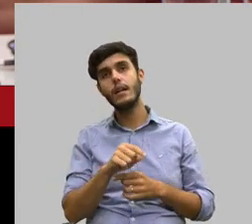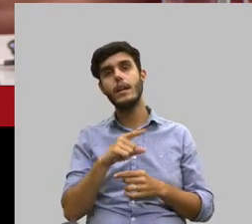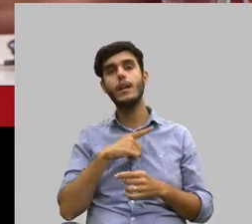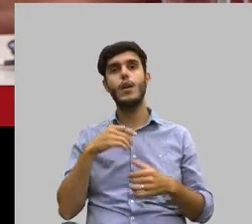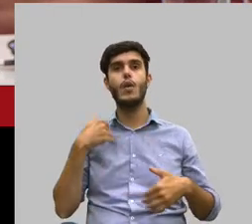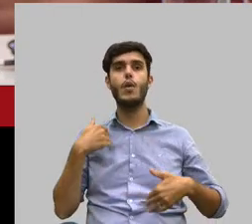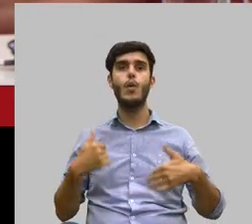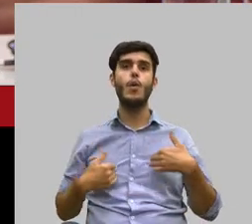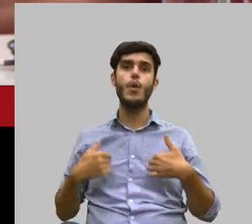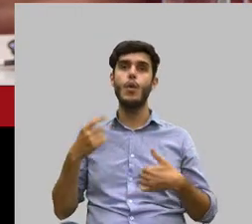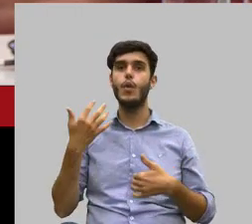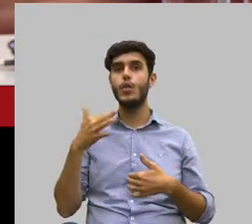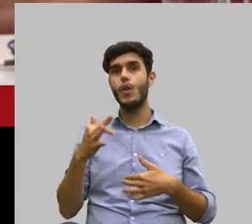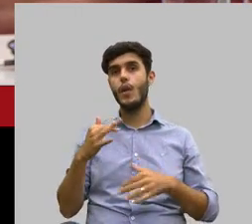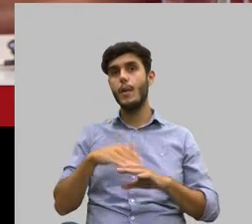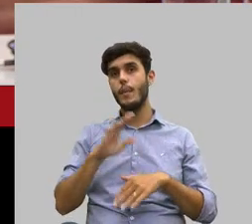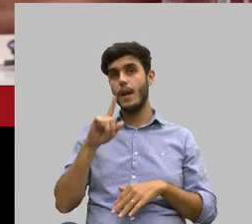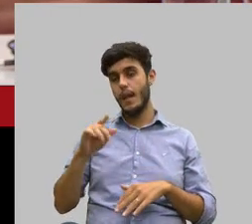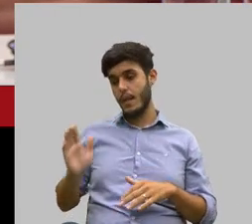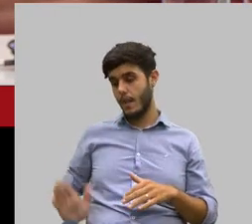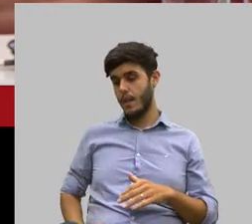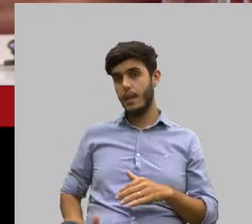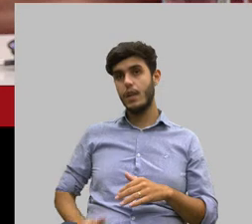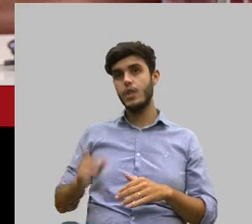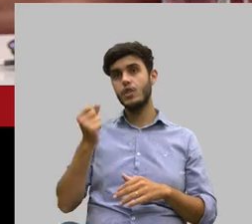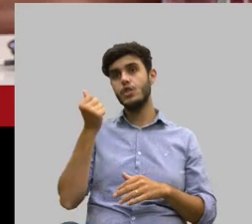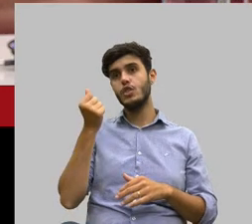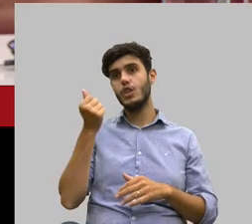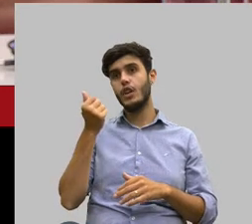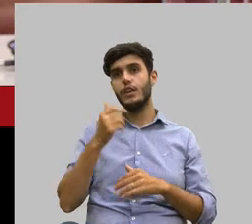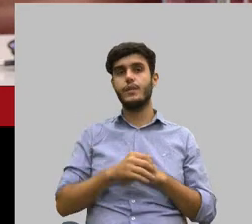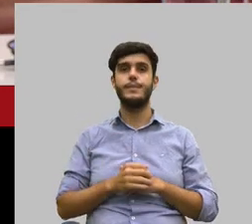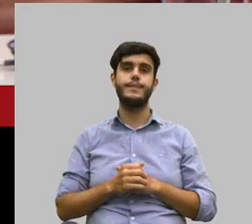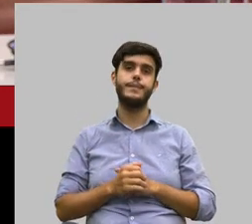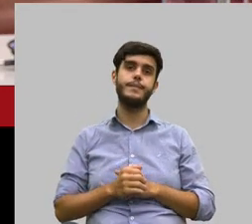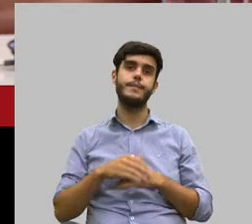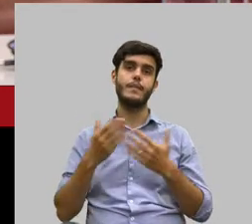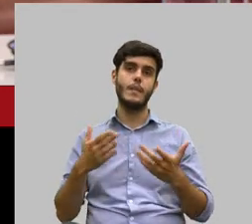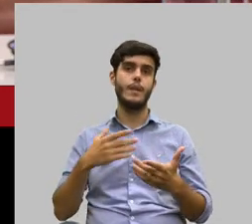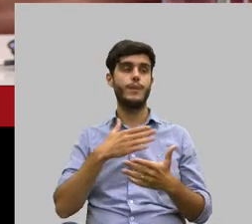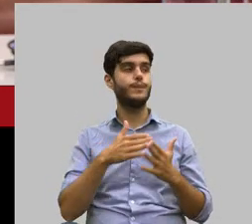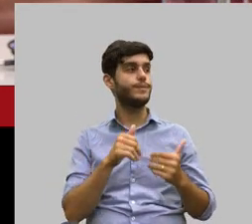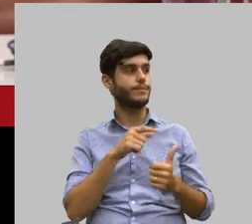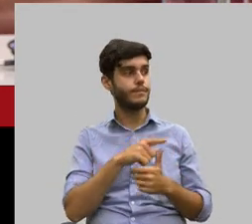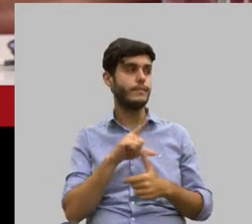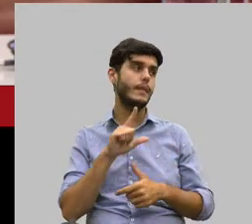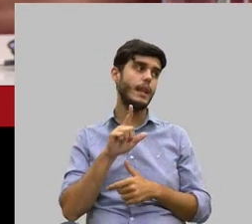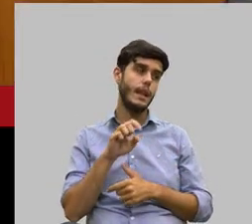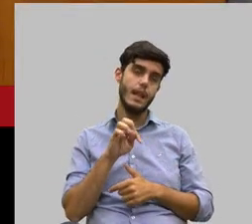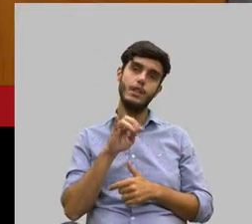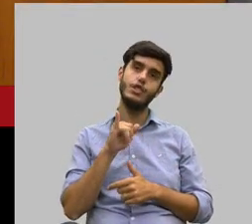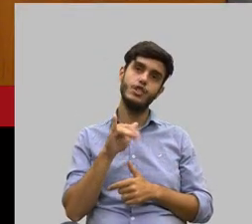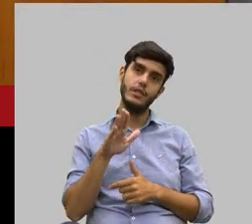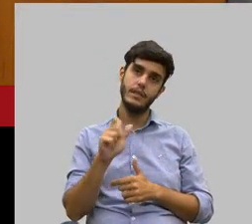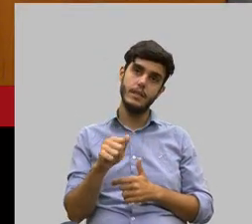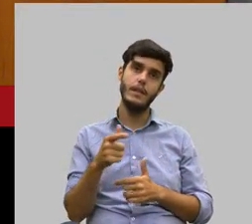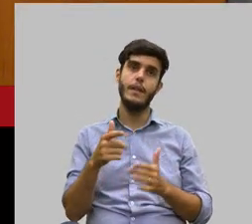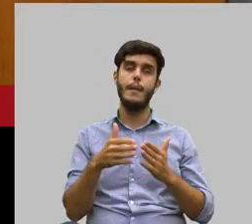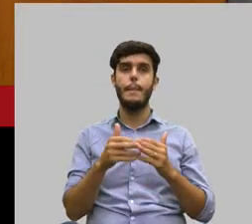mais dói é o bolso então o apelo que eu faço a d letti Dra janu é